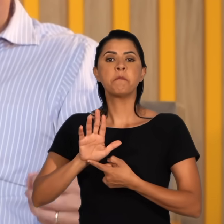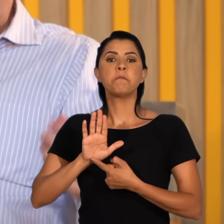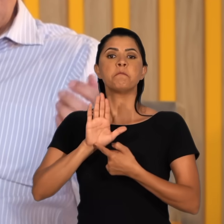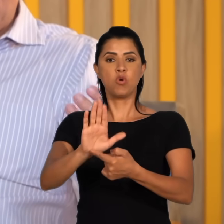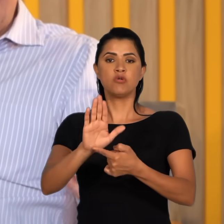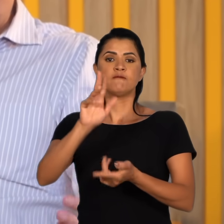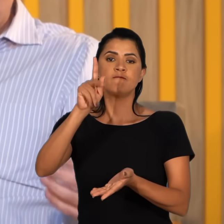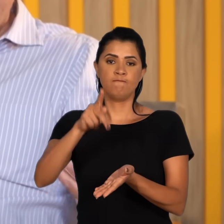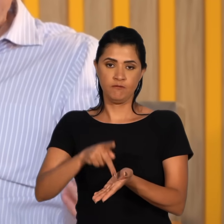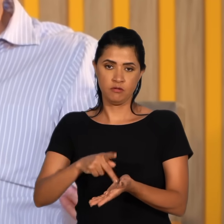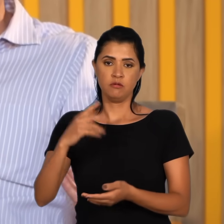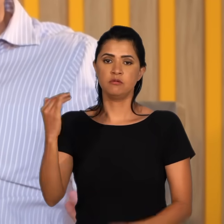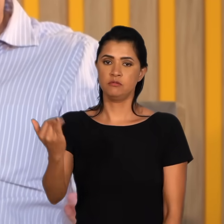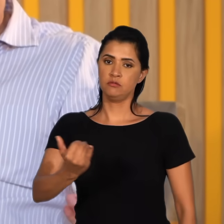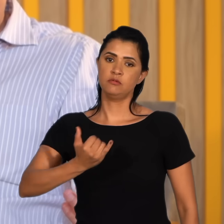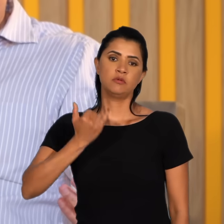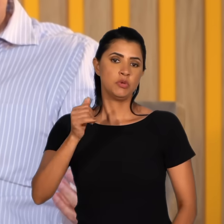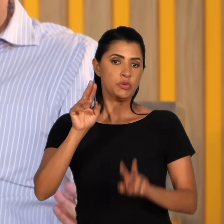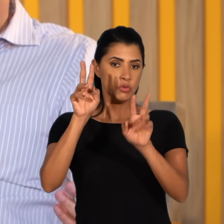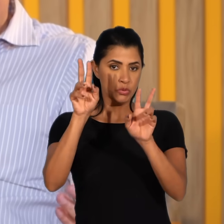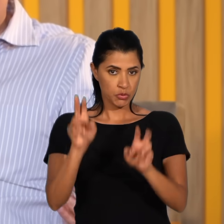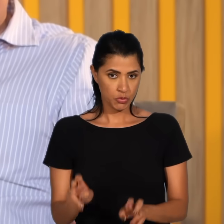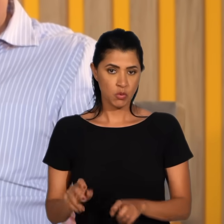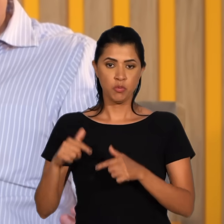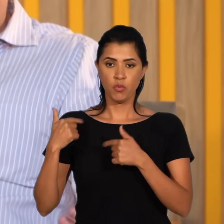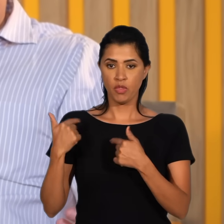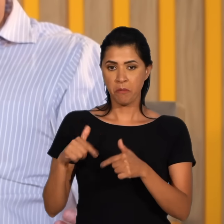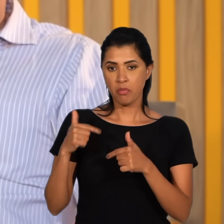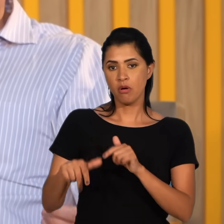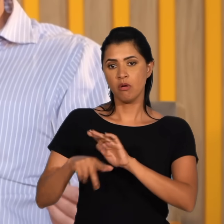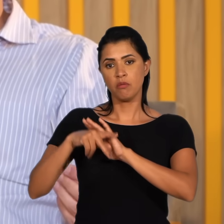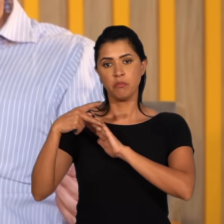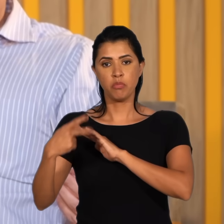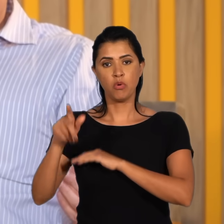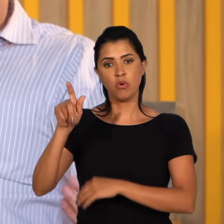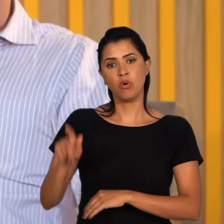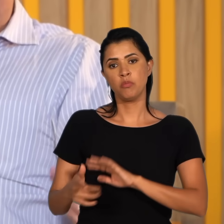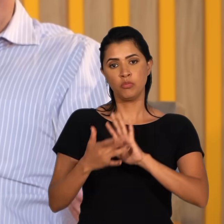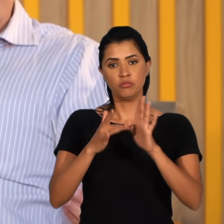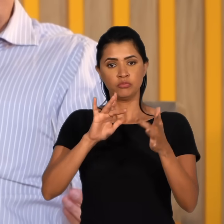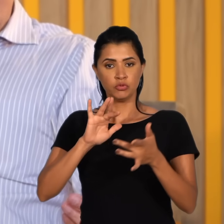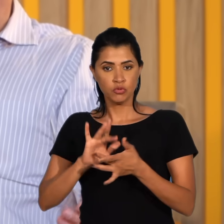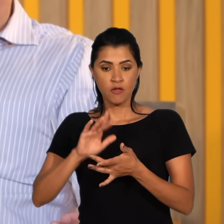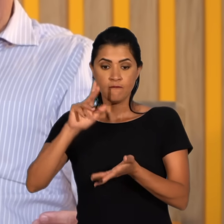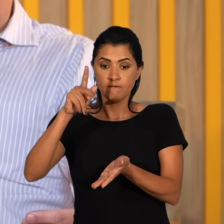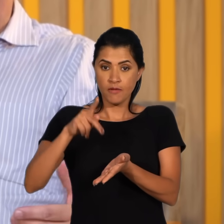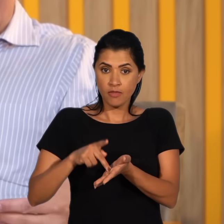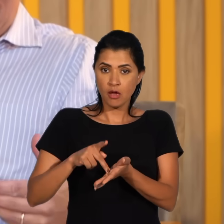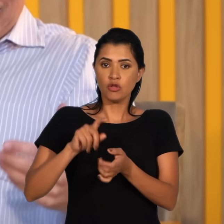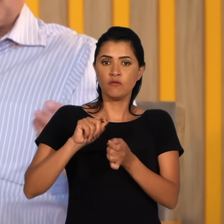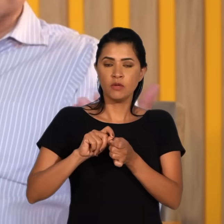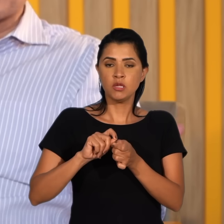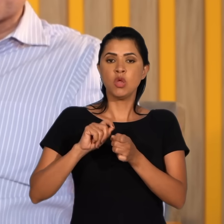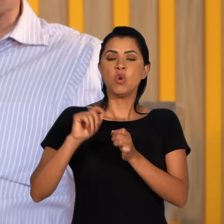retrata algumas das verdades mais importantes sobre a obra de Jesus verdades que nos levarão a uma